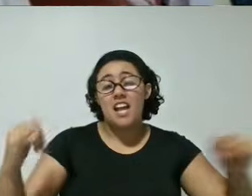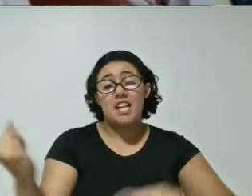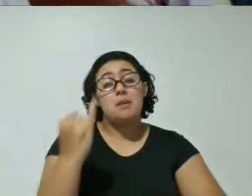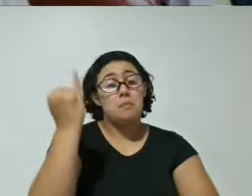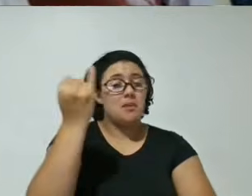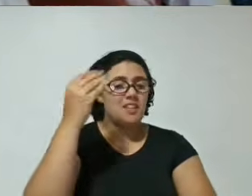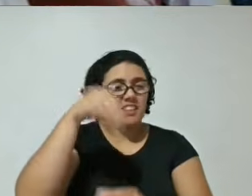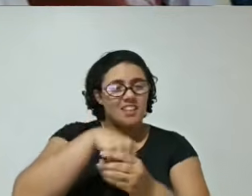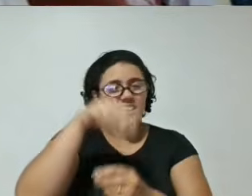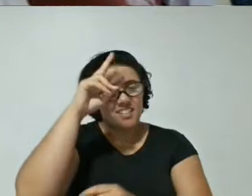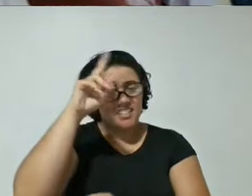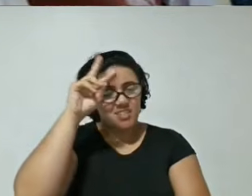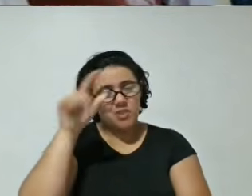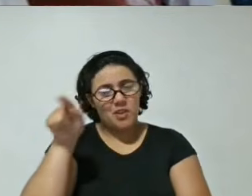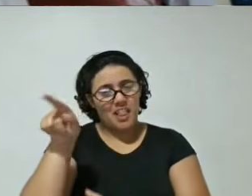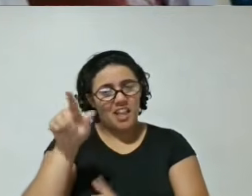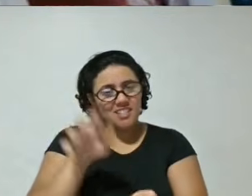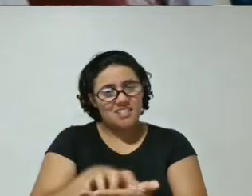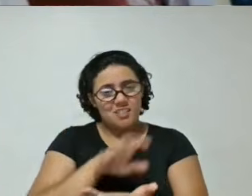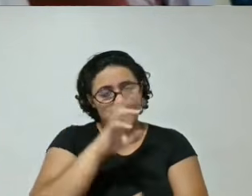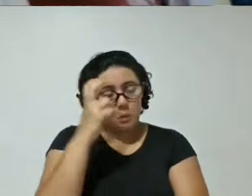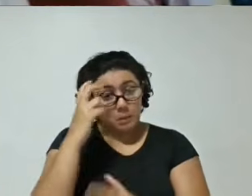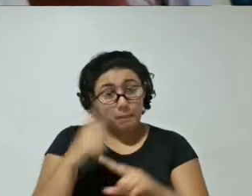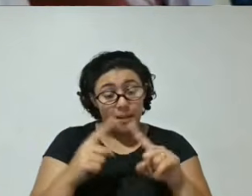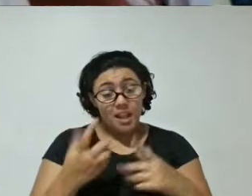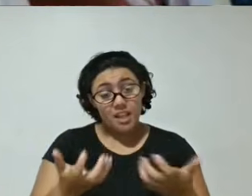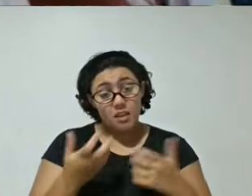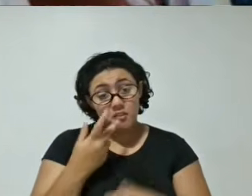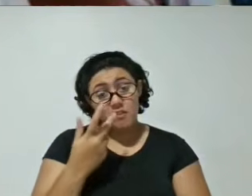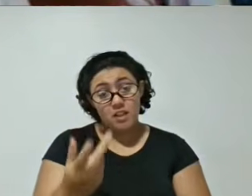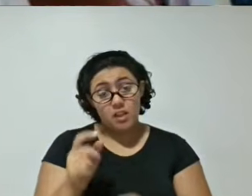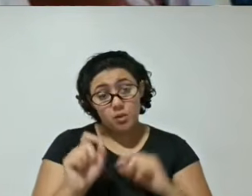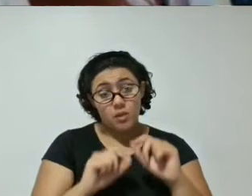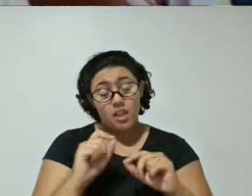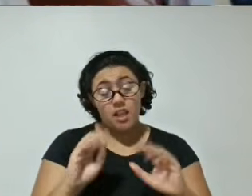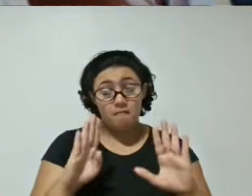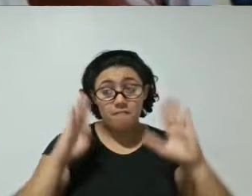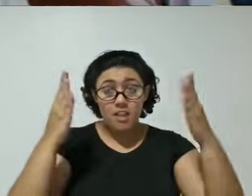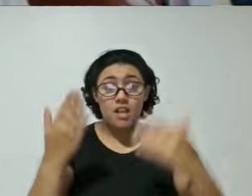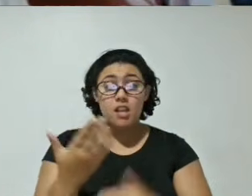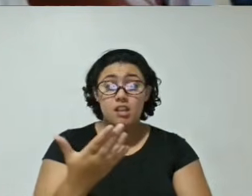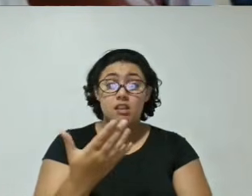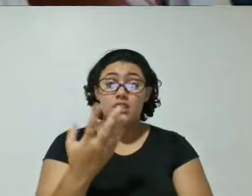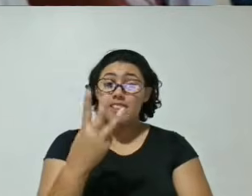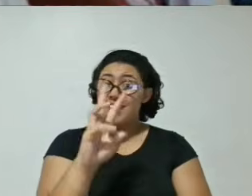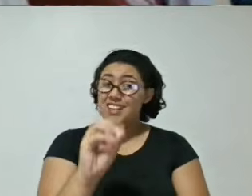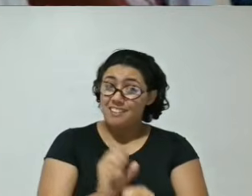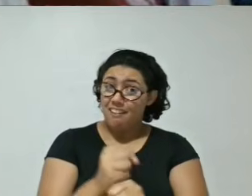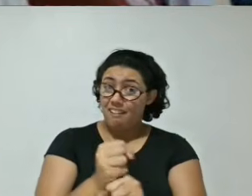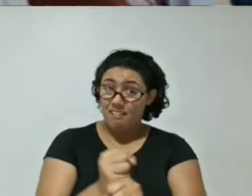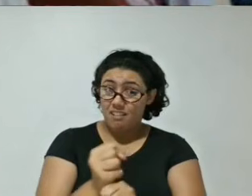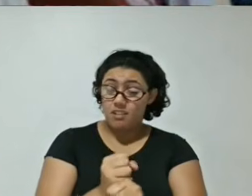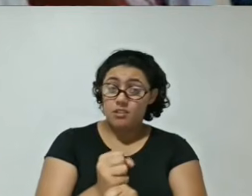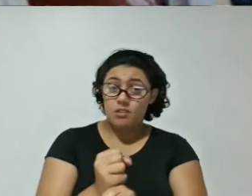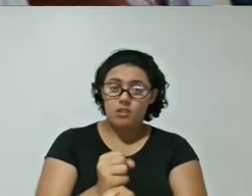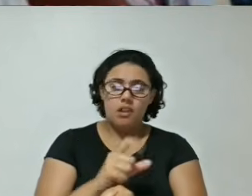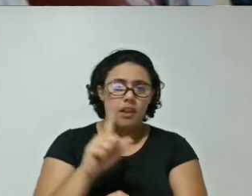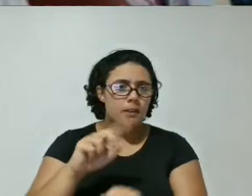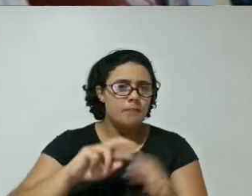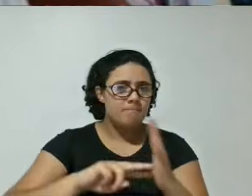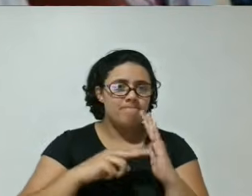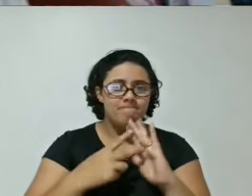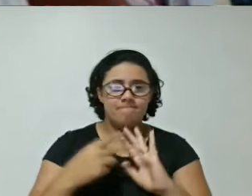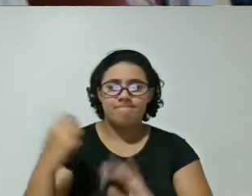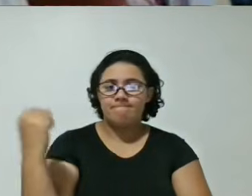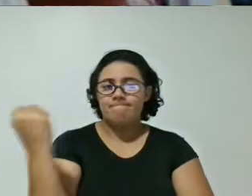né? Mas eu queria dizer o seguinte, gente, comemorar 30 anos do São Bernardo é muito significativo. Não é